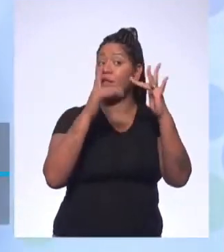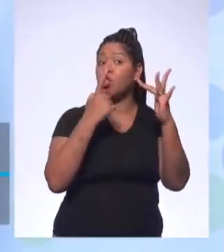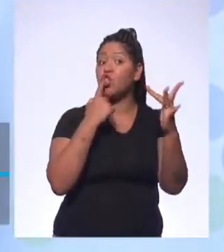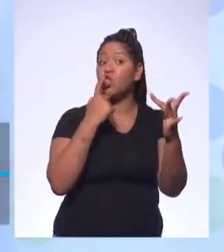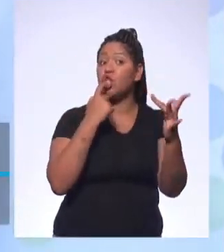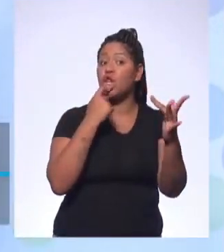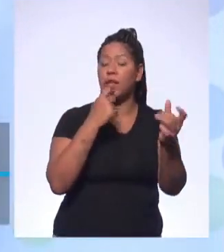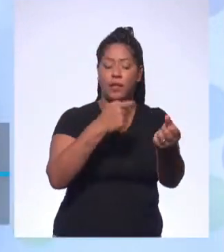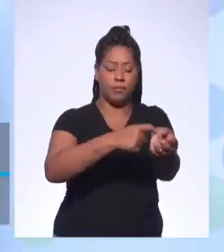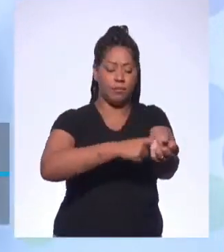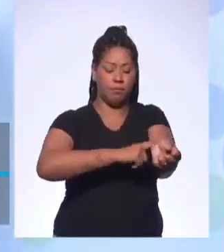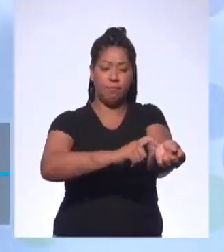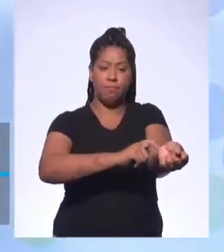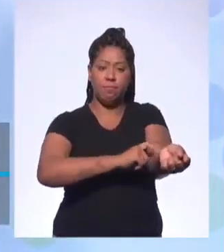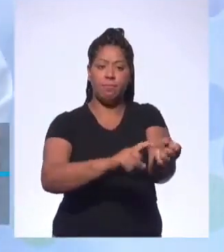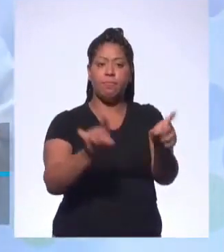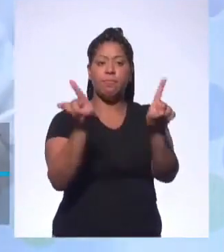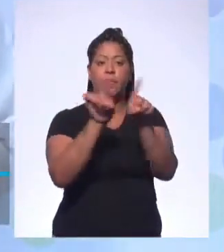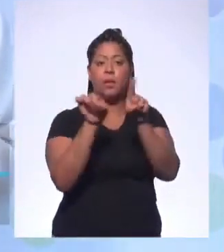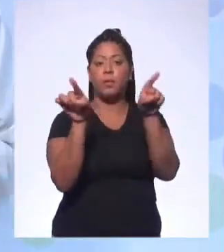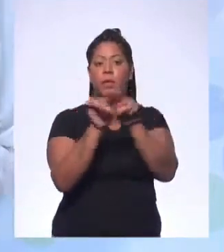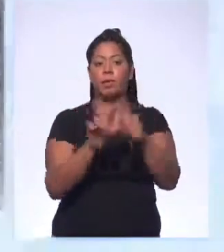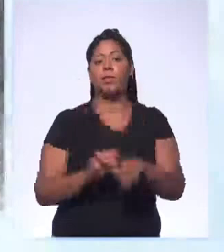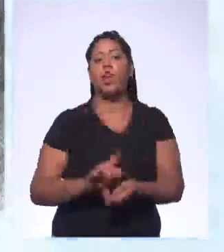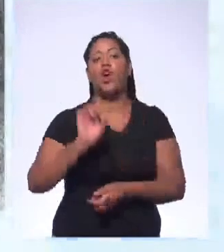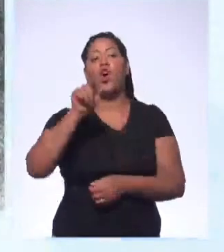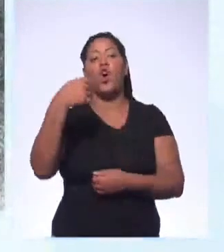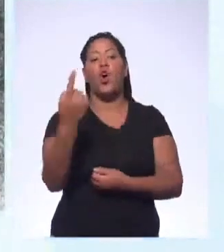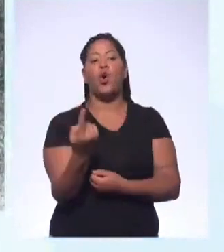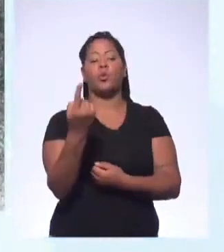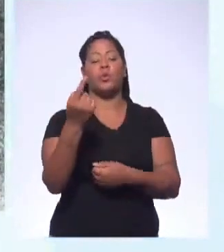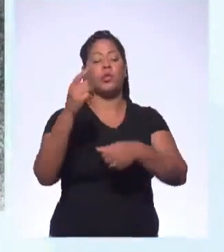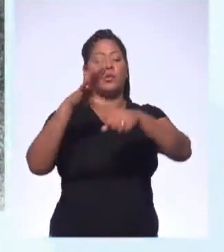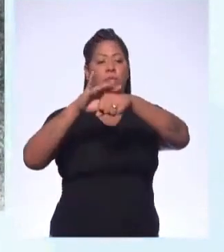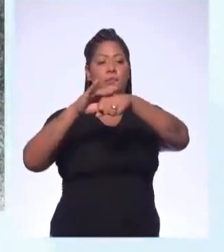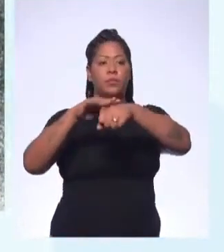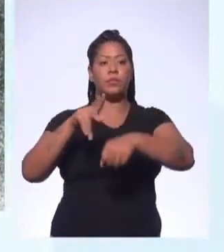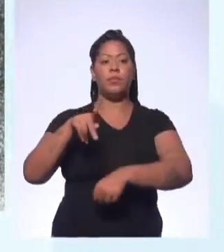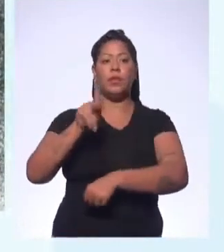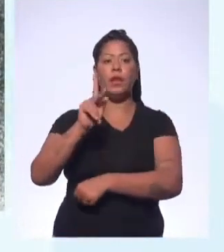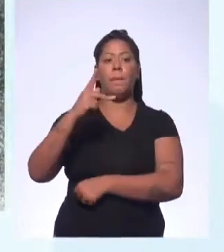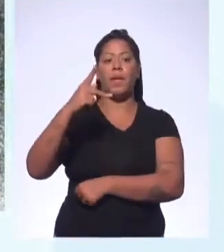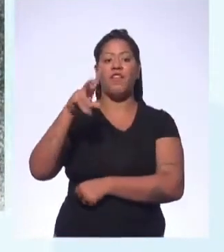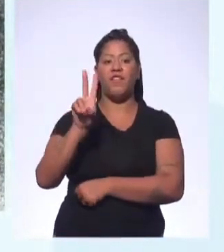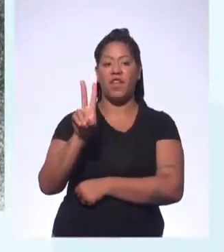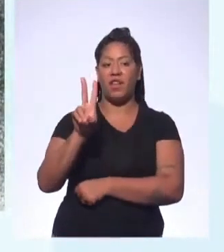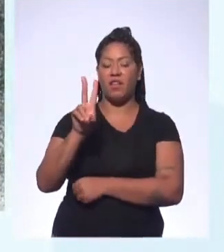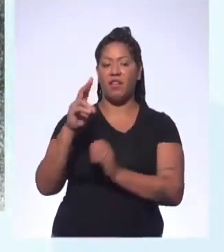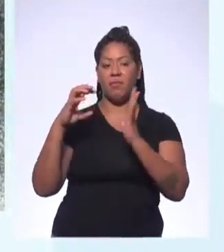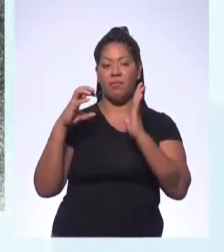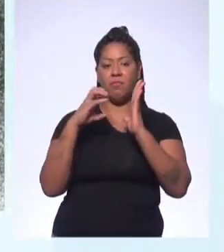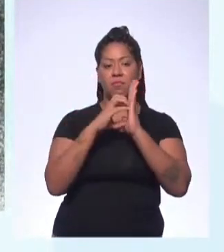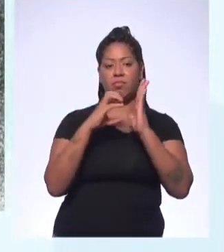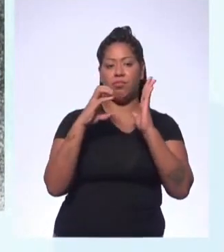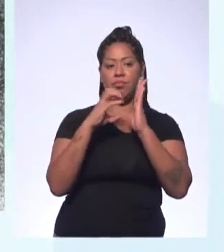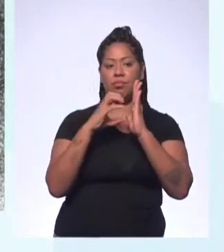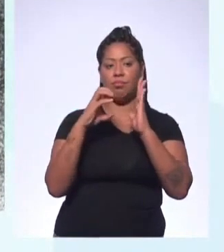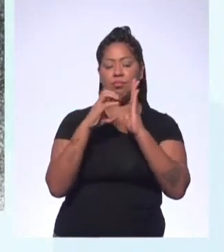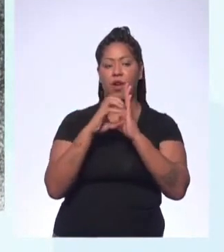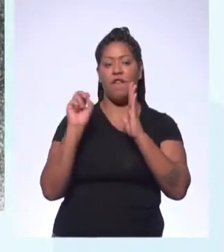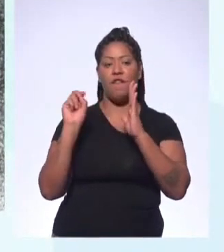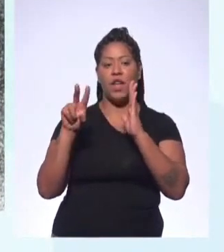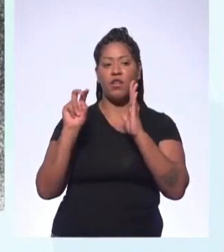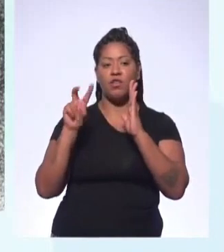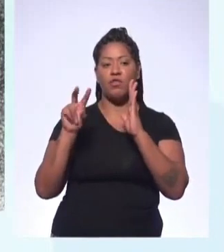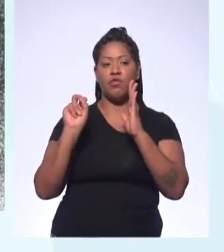também. Muito bem. Outra doença causada por vírus aí, ó, HPV. papiloma vírus humano, tá bom?